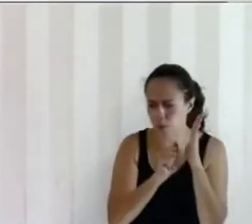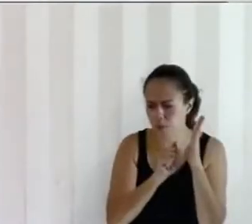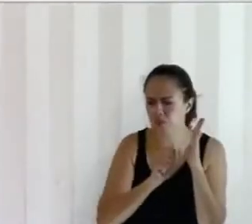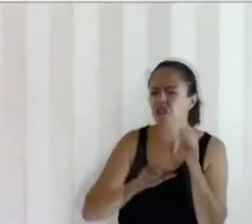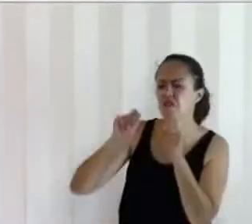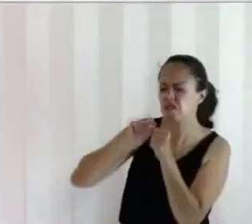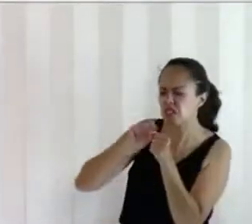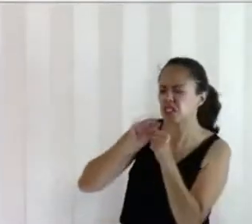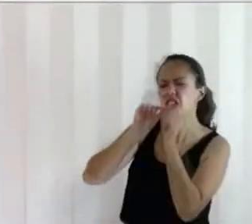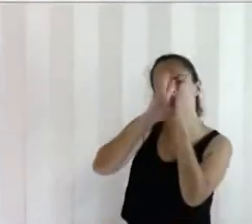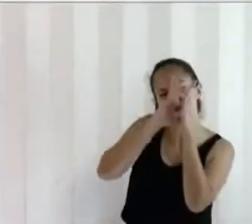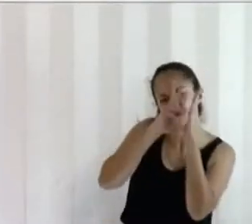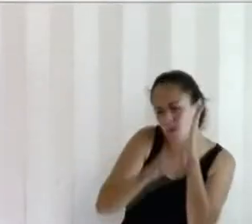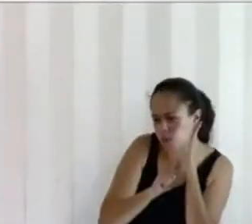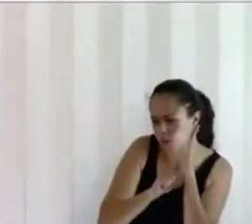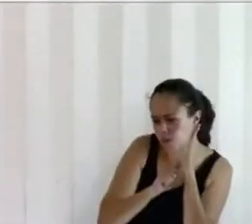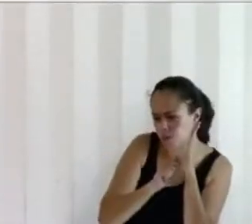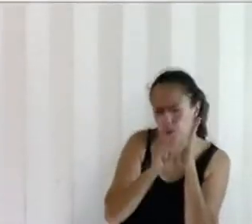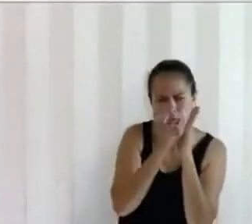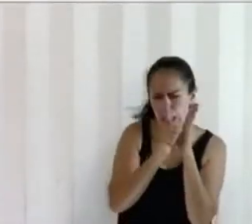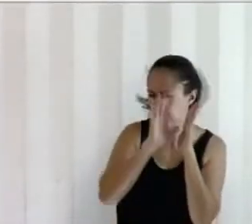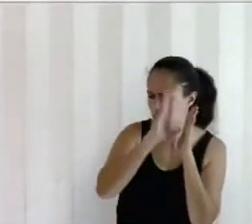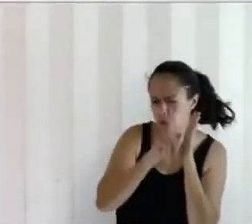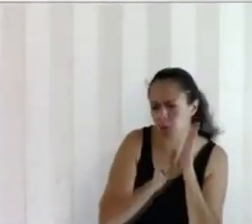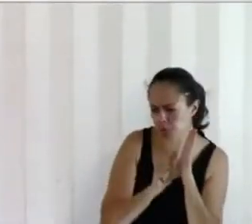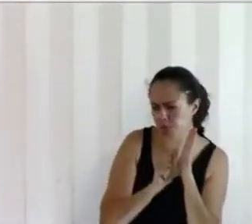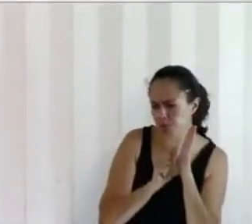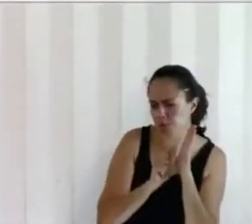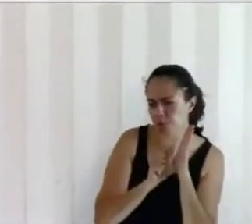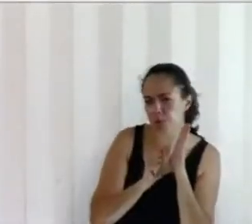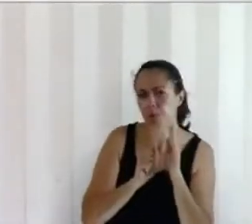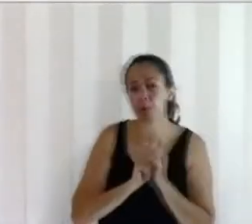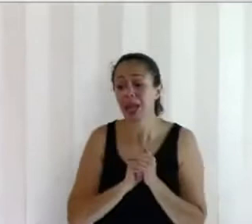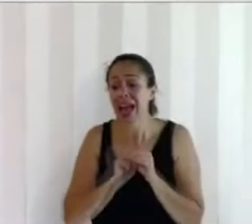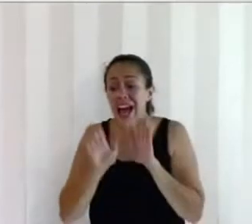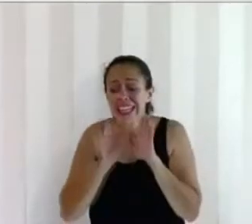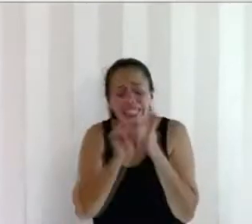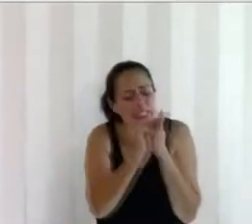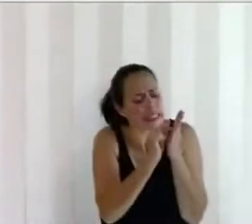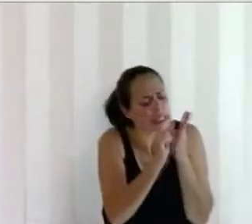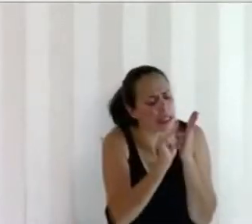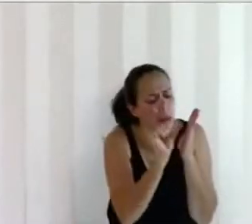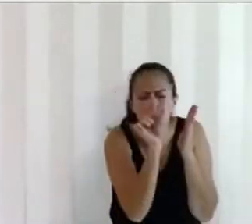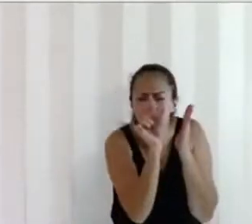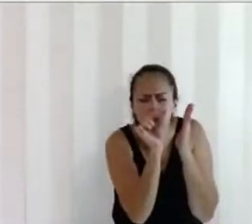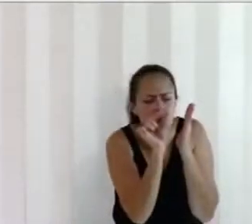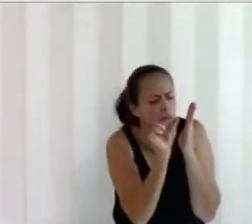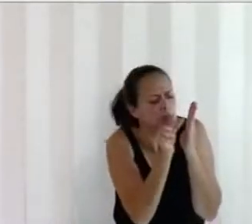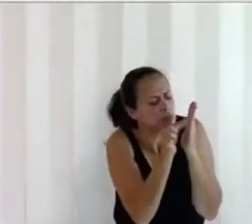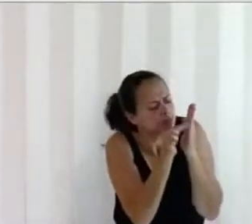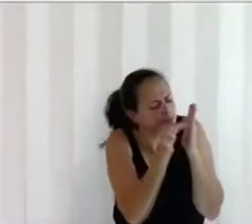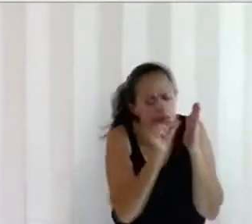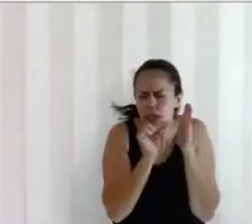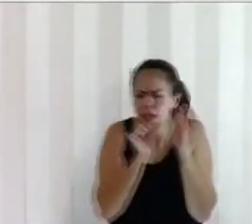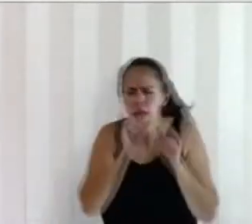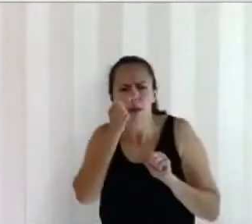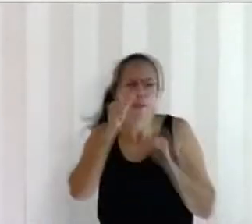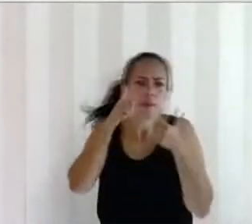a língua em que o Novo Testamento foi escrita, o i era metade de uma letra, mais ou menos isso, a gente chama de